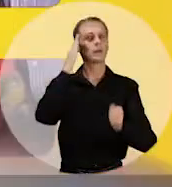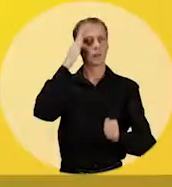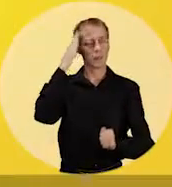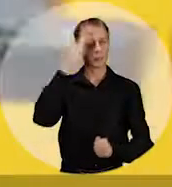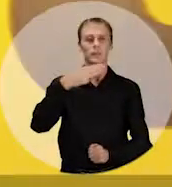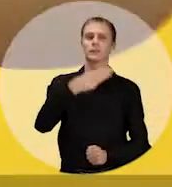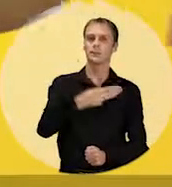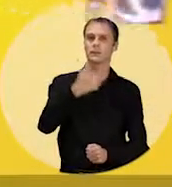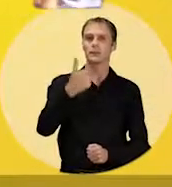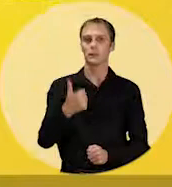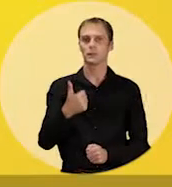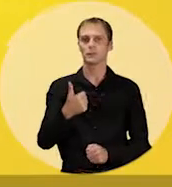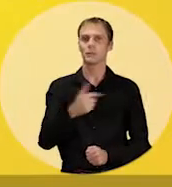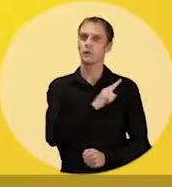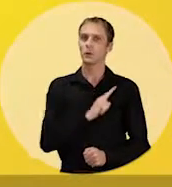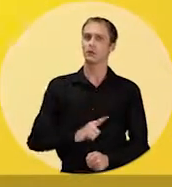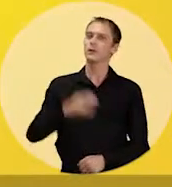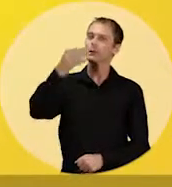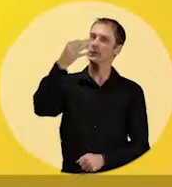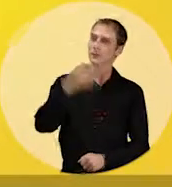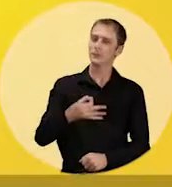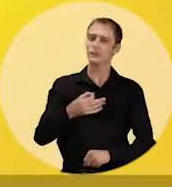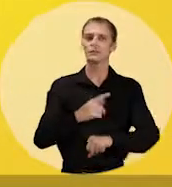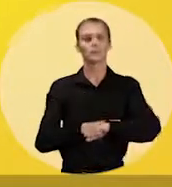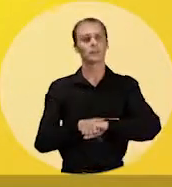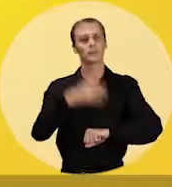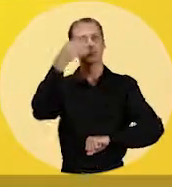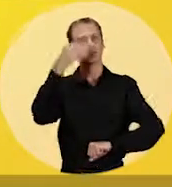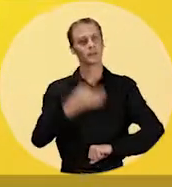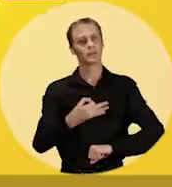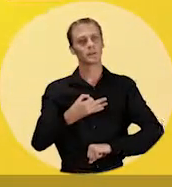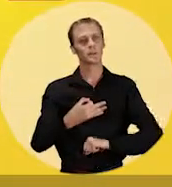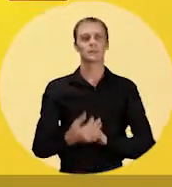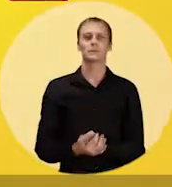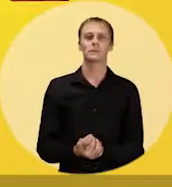com Carlesse 31. O governador certo na hora certa.